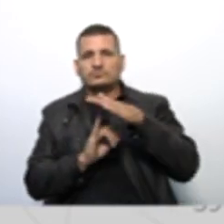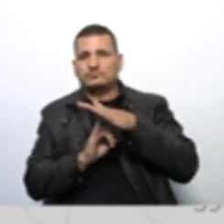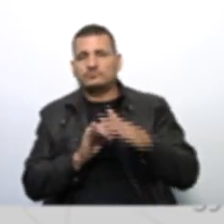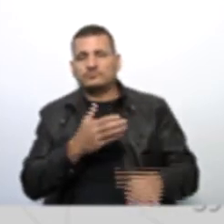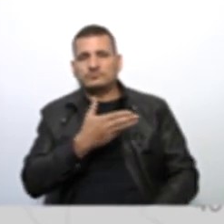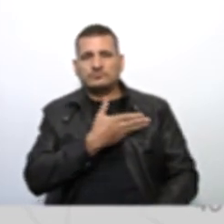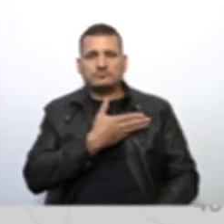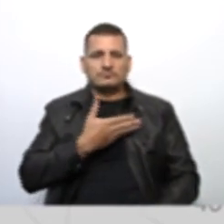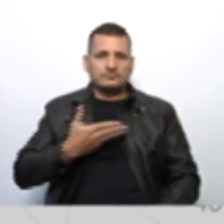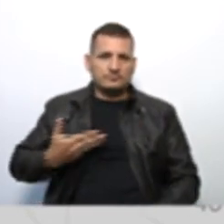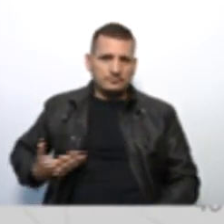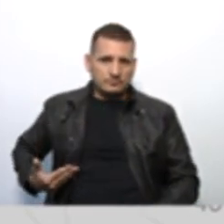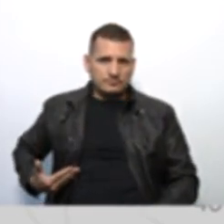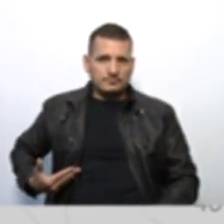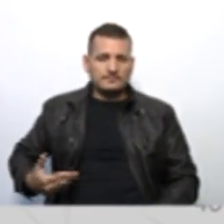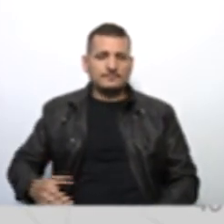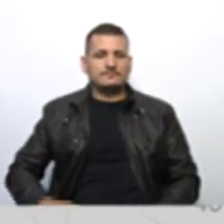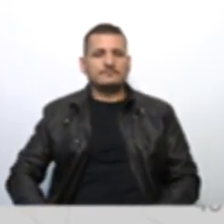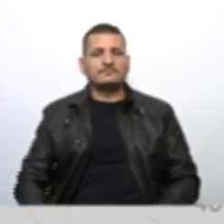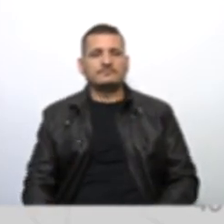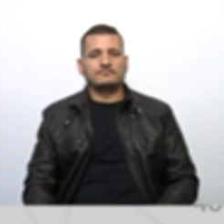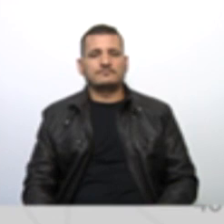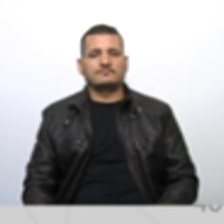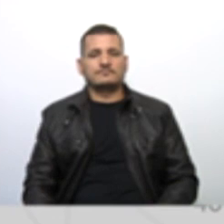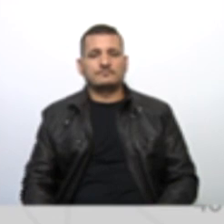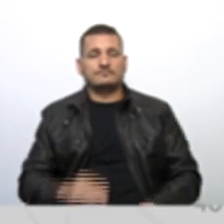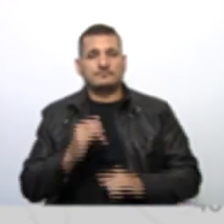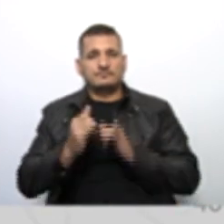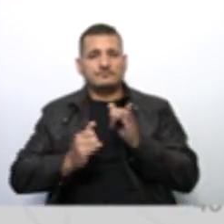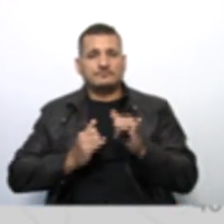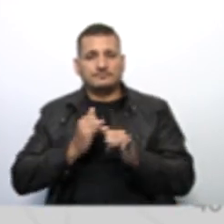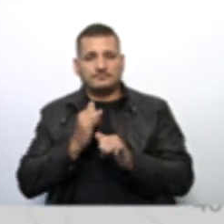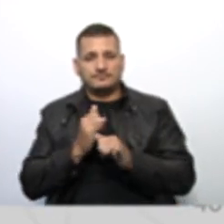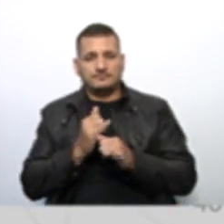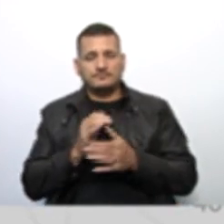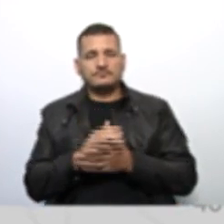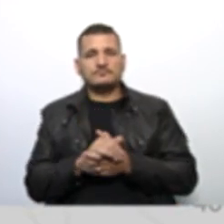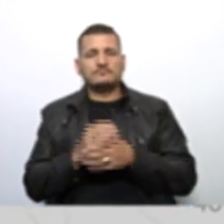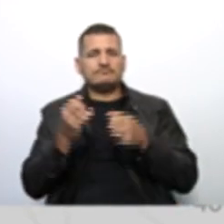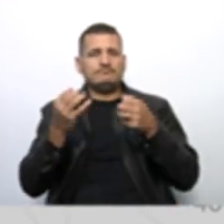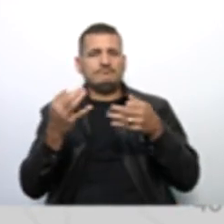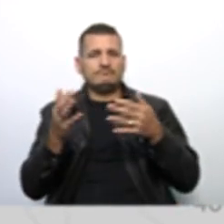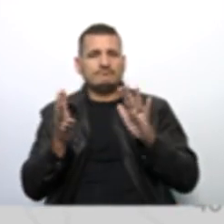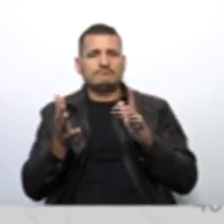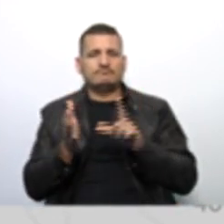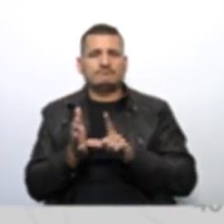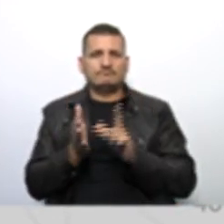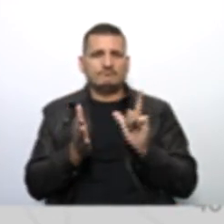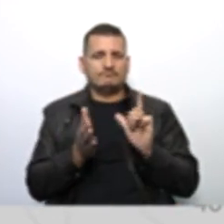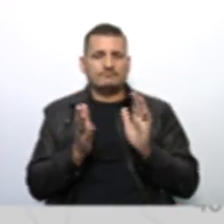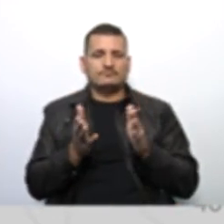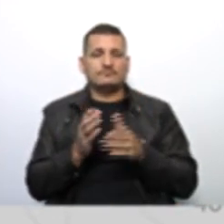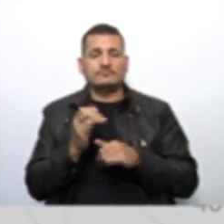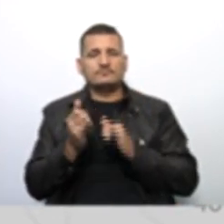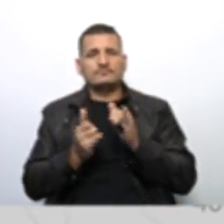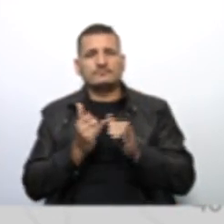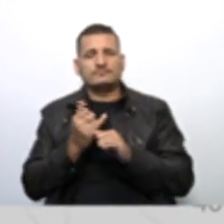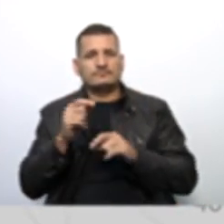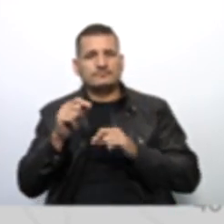pessoal. Olha lá, a internet, como nós já citamos no começo, a internet é o